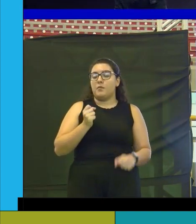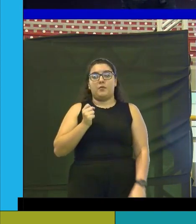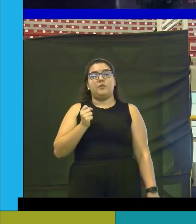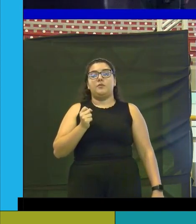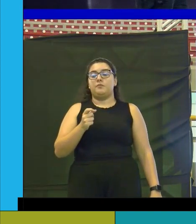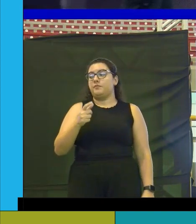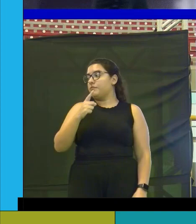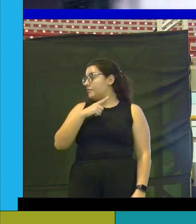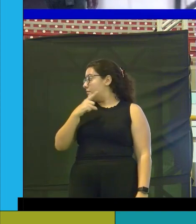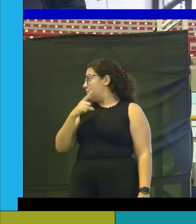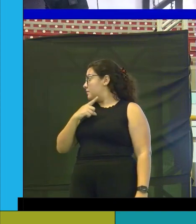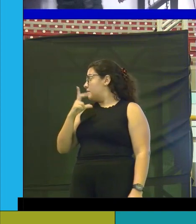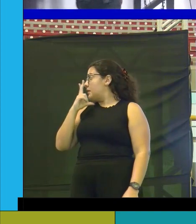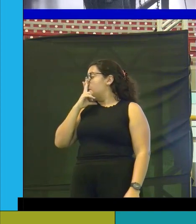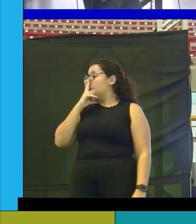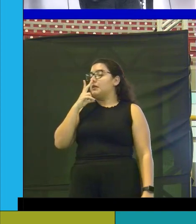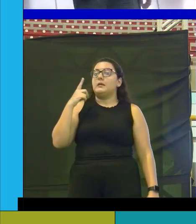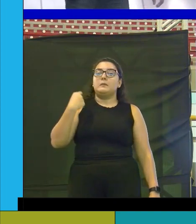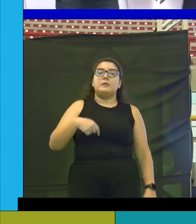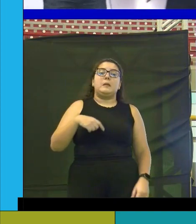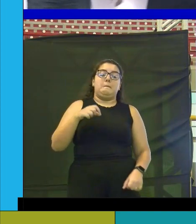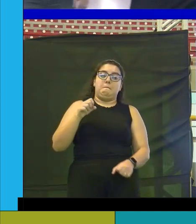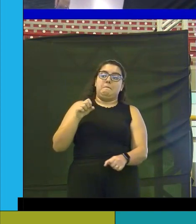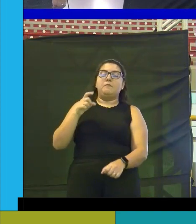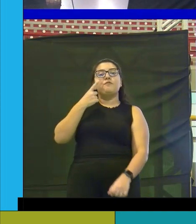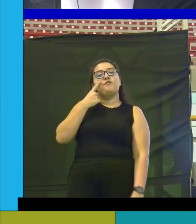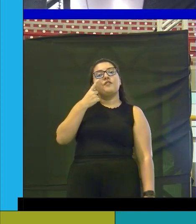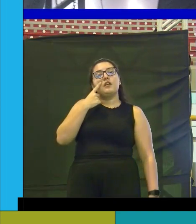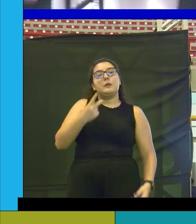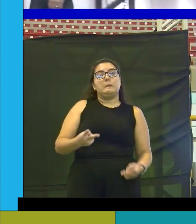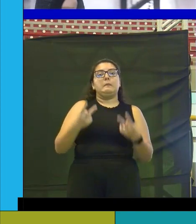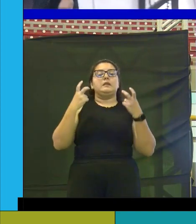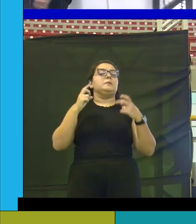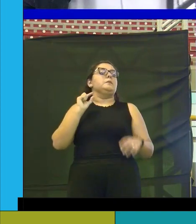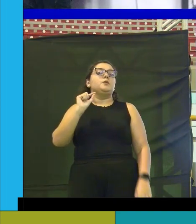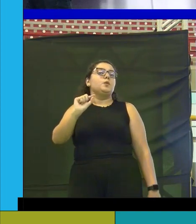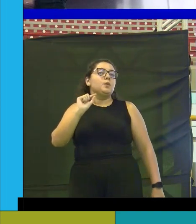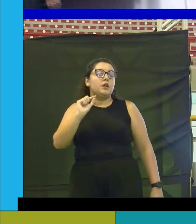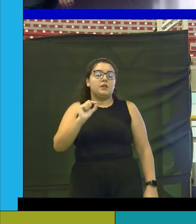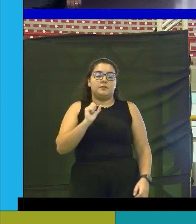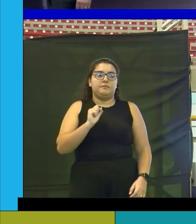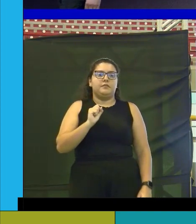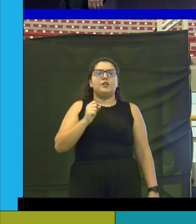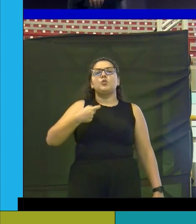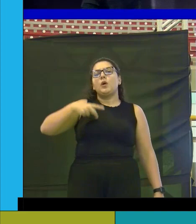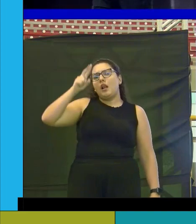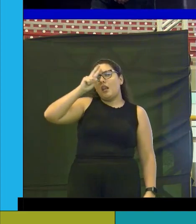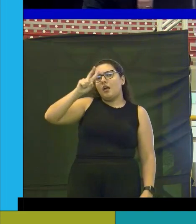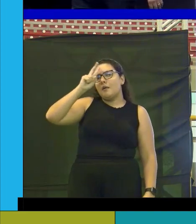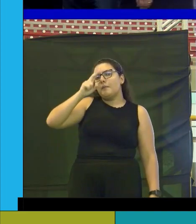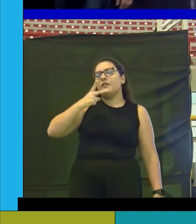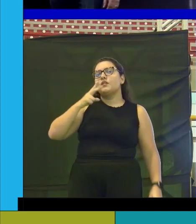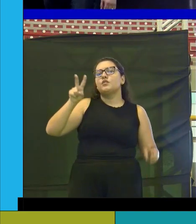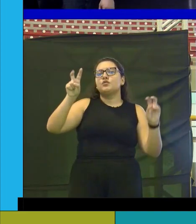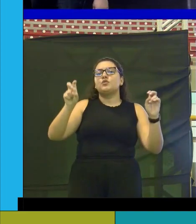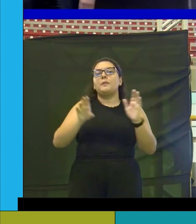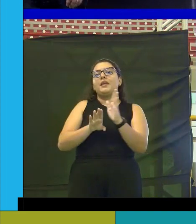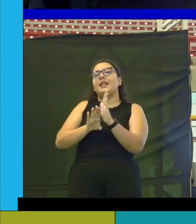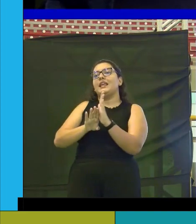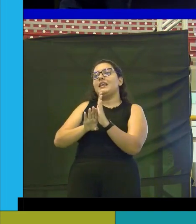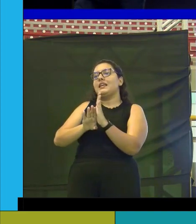o corpo ele inverta o seu sentido, ele tem que parar, para depois o quê? Vocês lembram que nós falamos sobre a